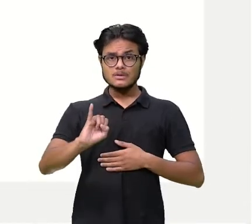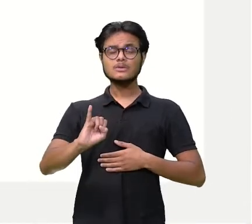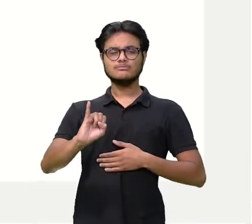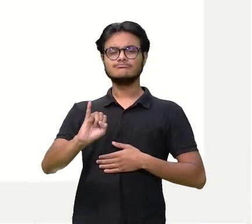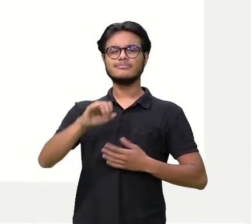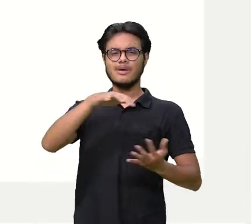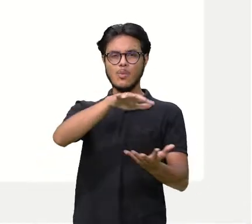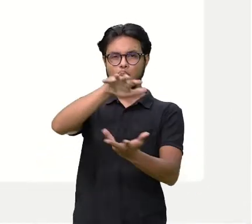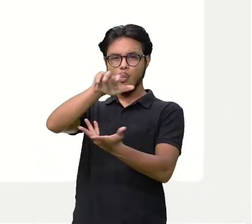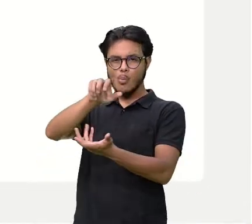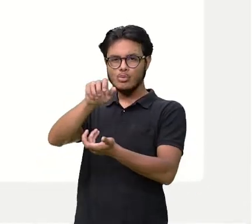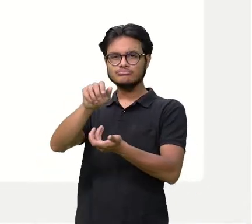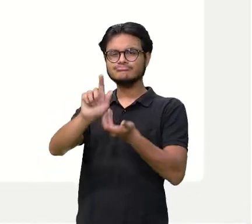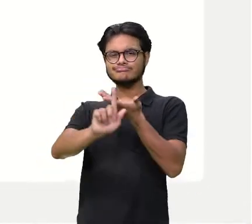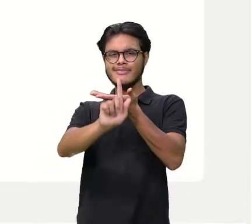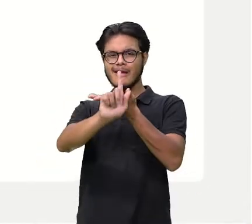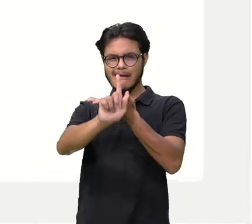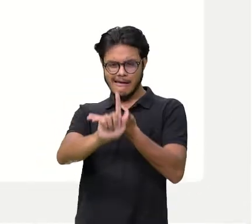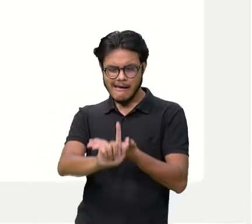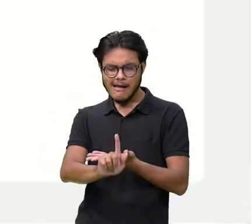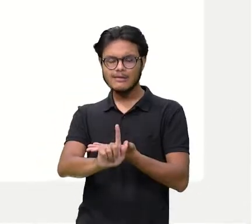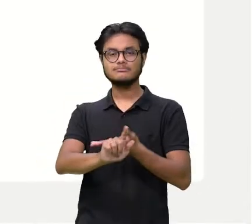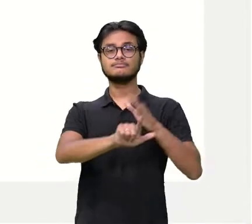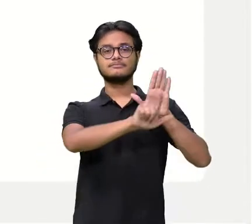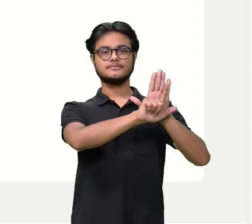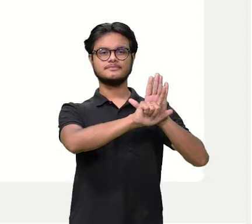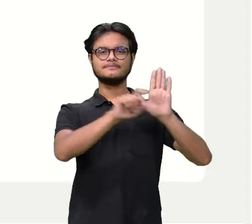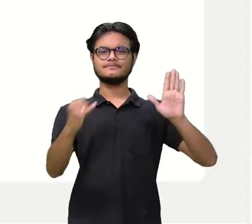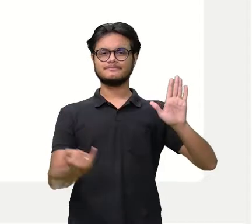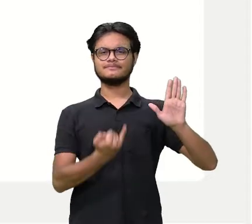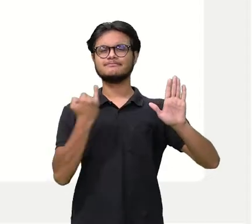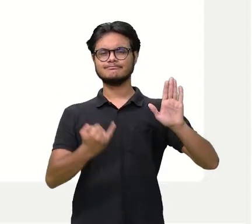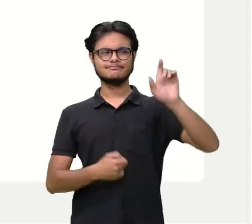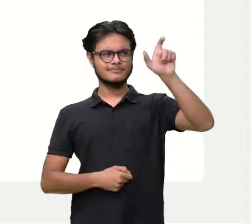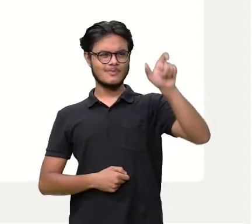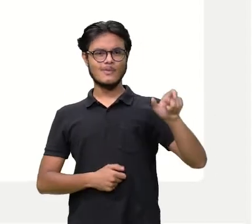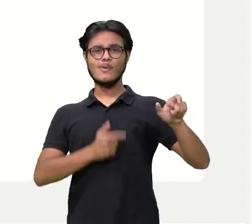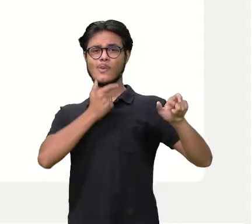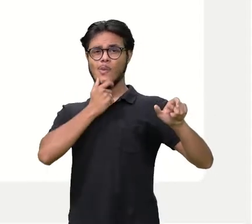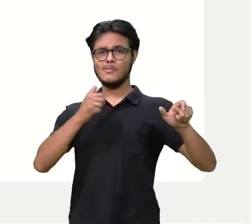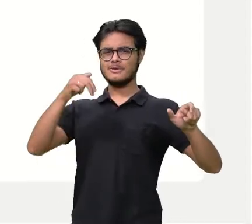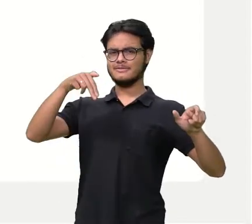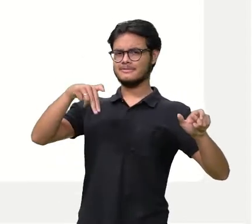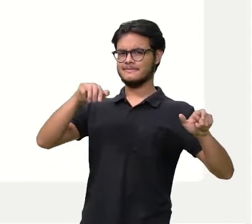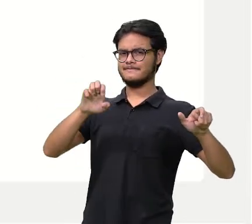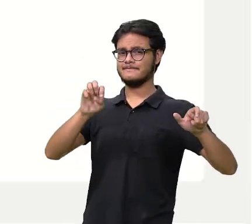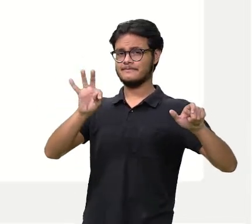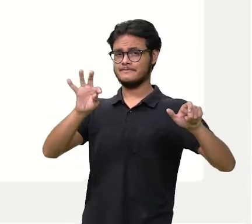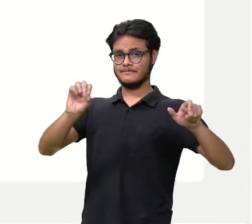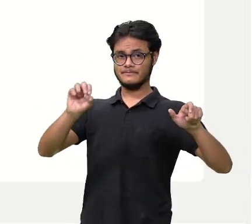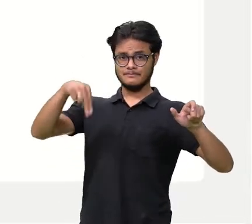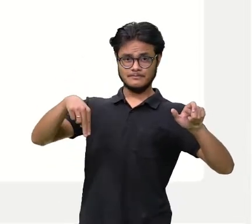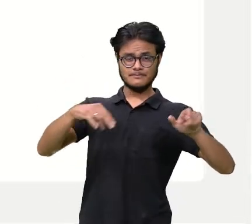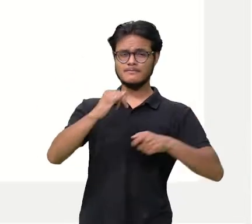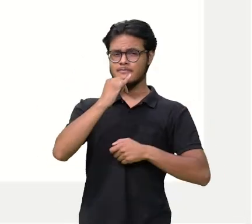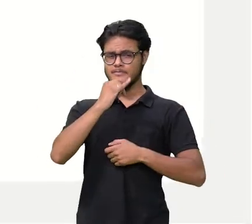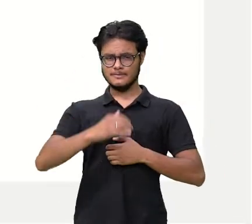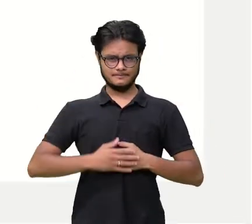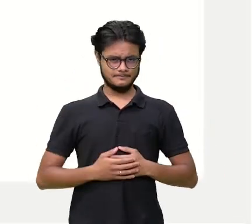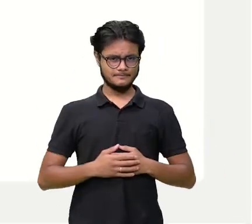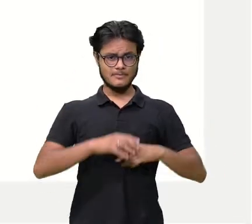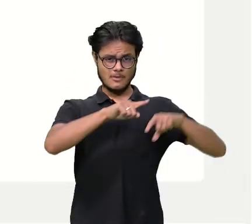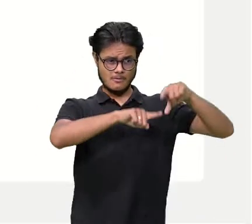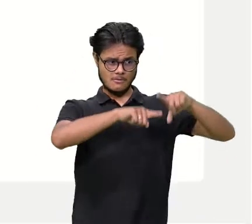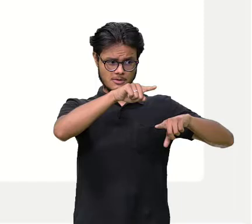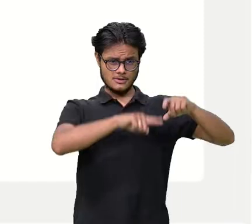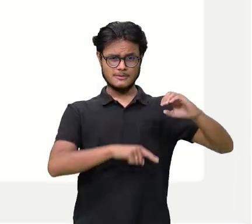mais importantes formuladas por Isaac Newton, que descreve a força de atração entre dois corpos. A gravitação é responsável